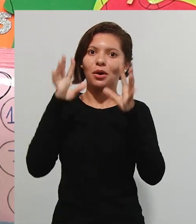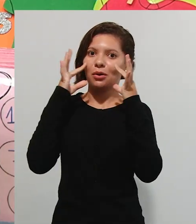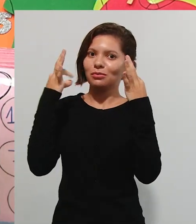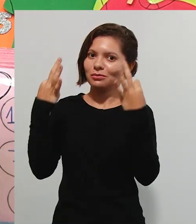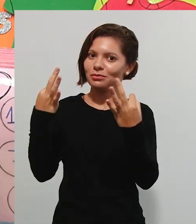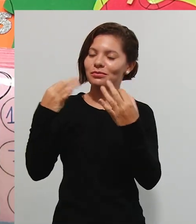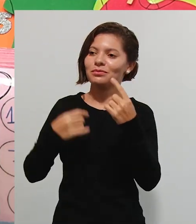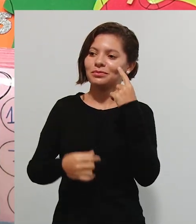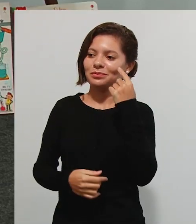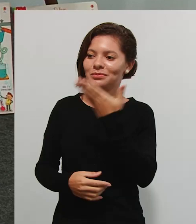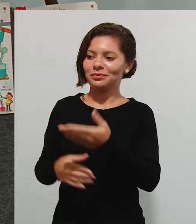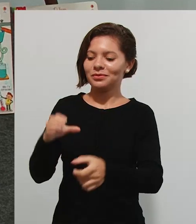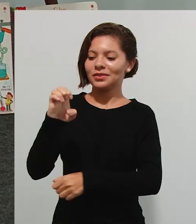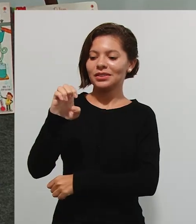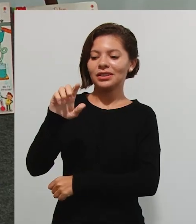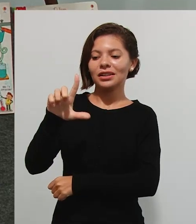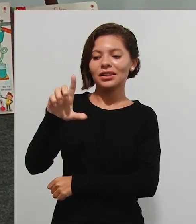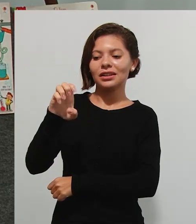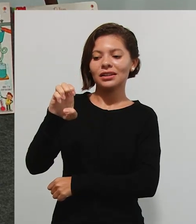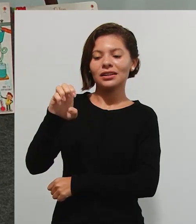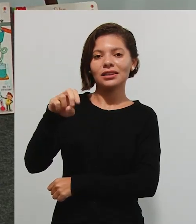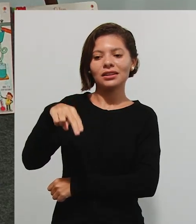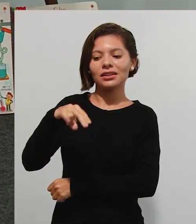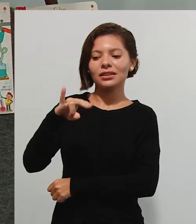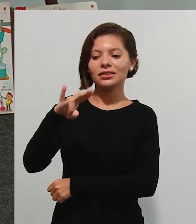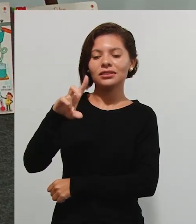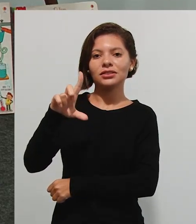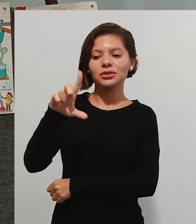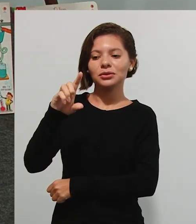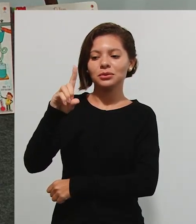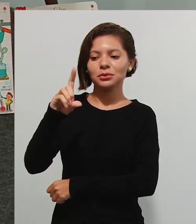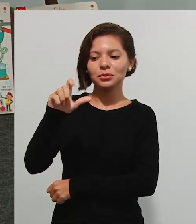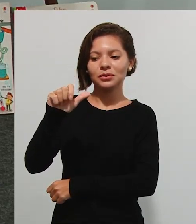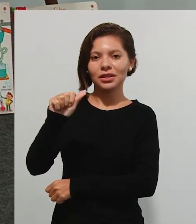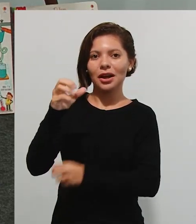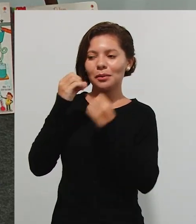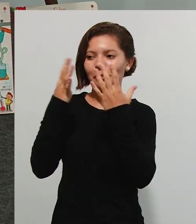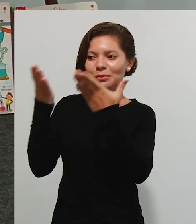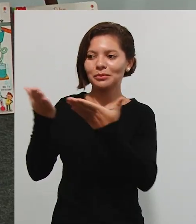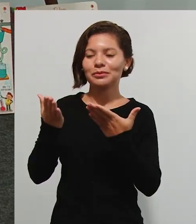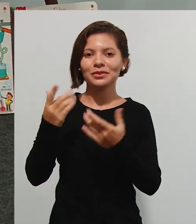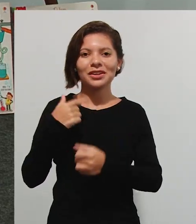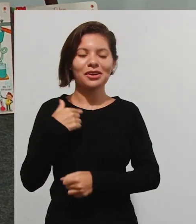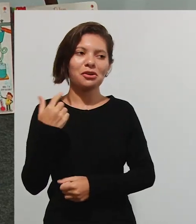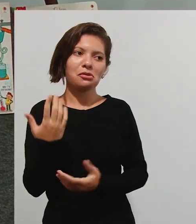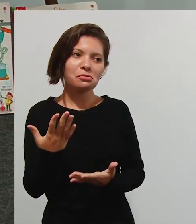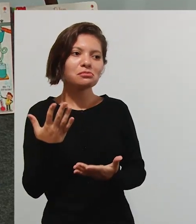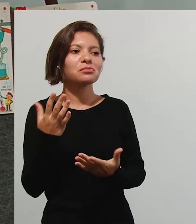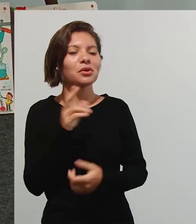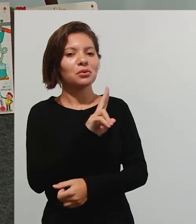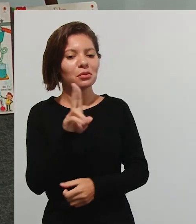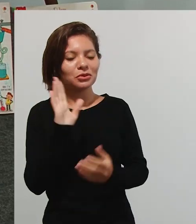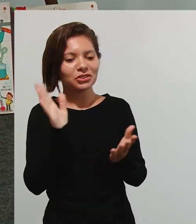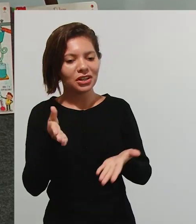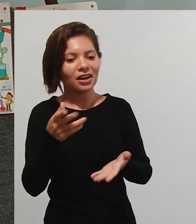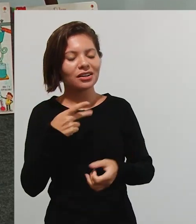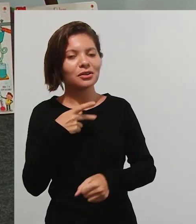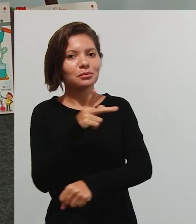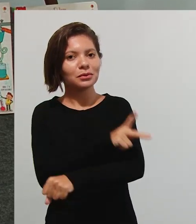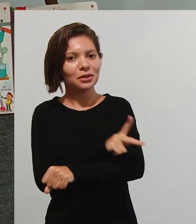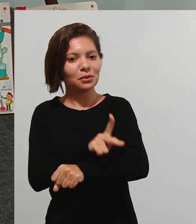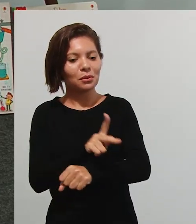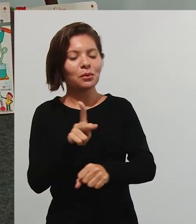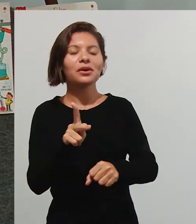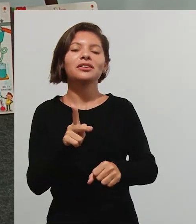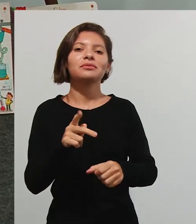ela, Helenilda Pantoja. Seja bem-vinda, pessoa. Obrigada, Anabela. Então, eu sou Helenilda Pantoja, sou pedagoga,